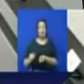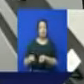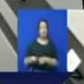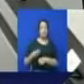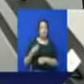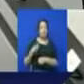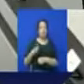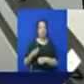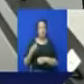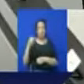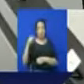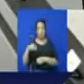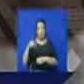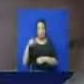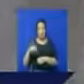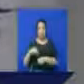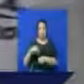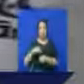Hoje aqui